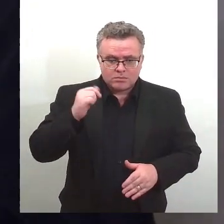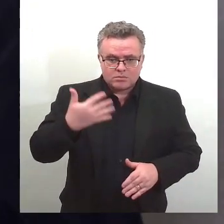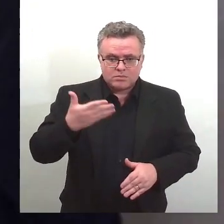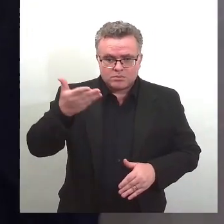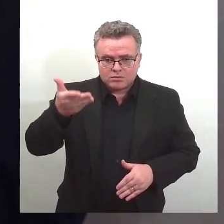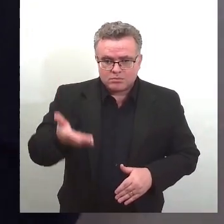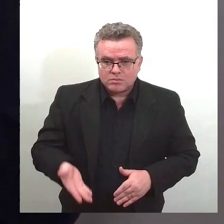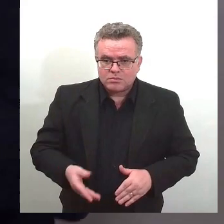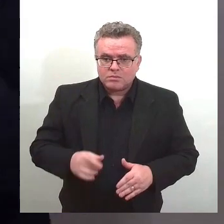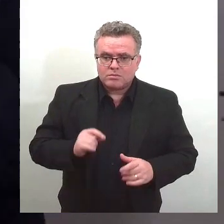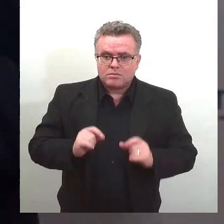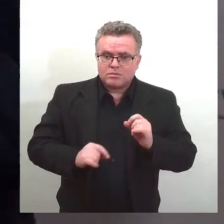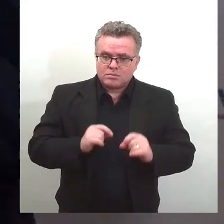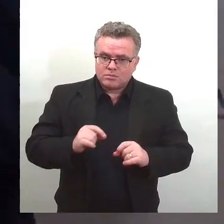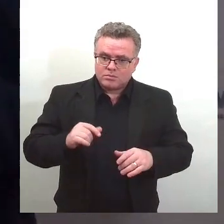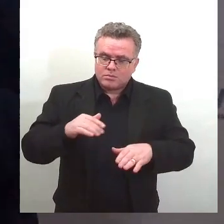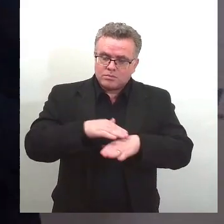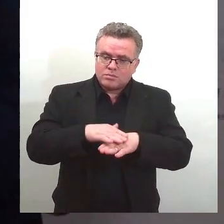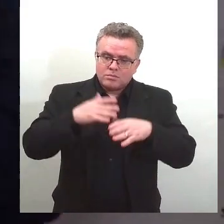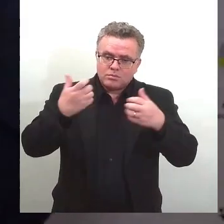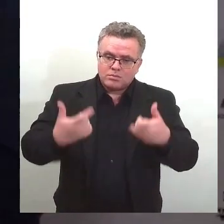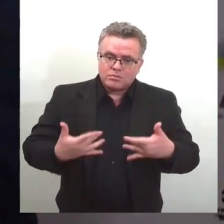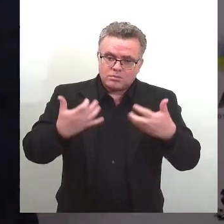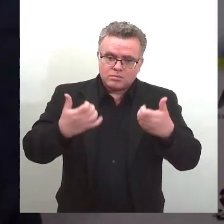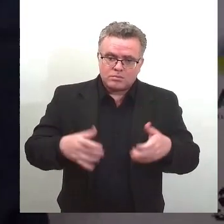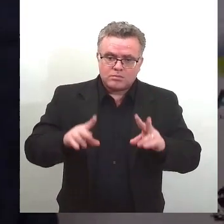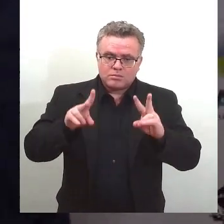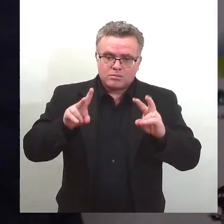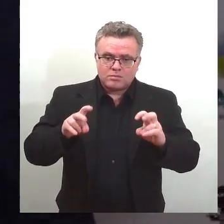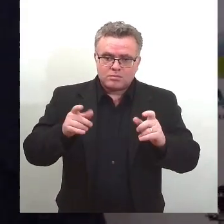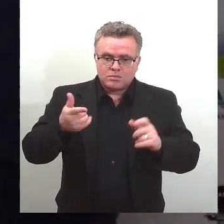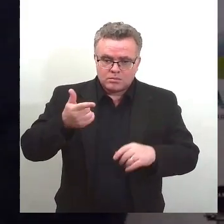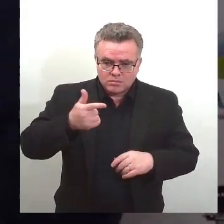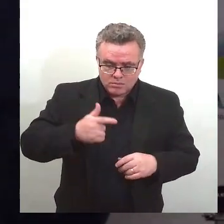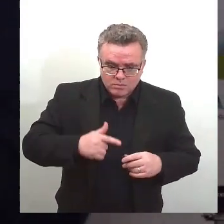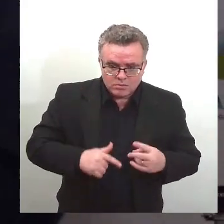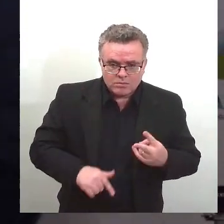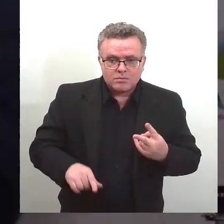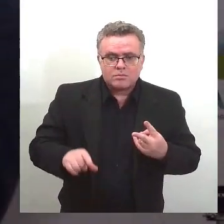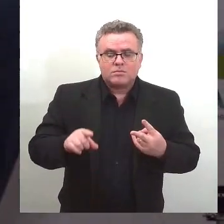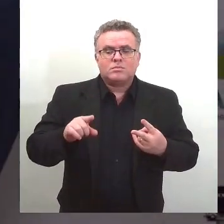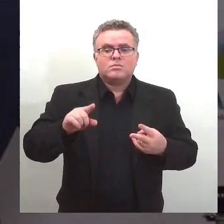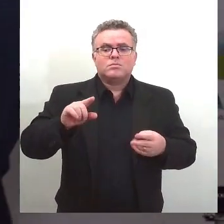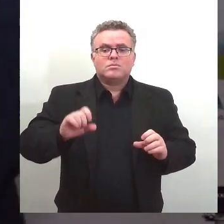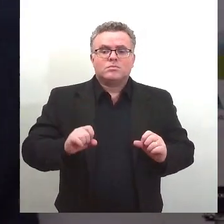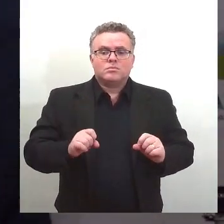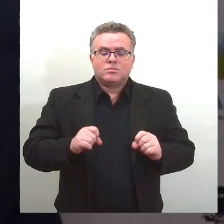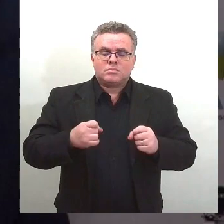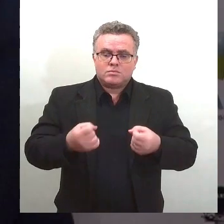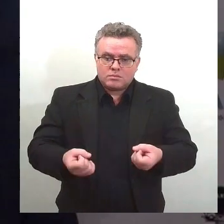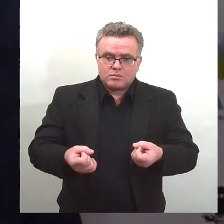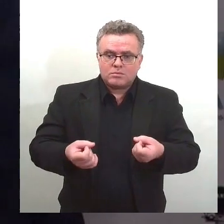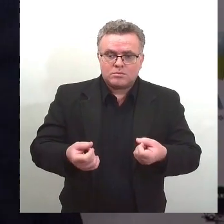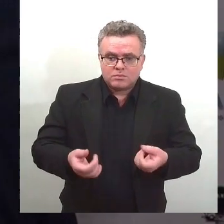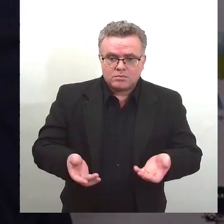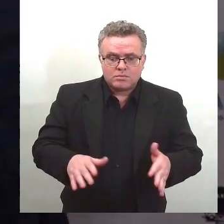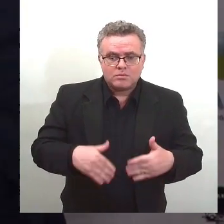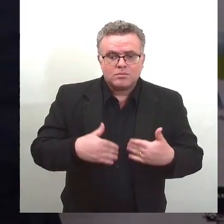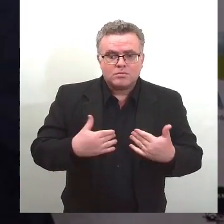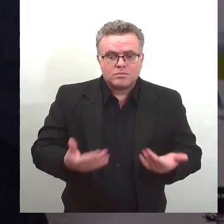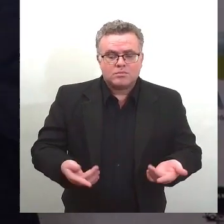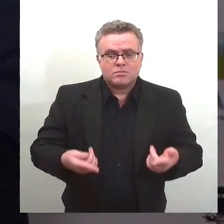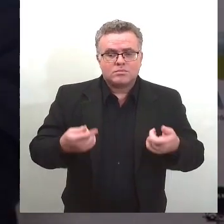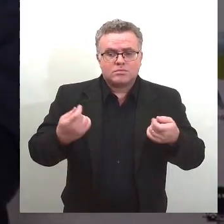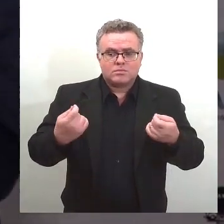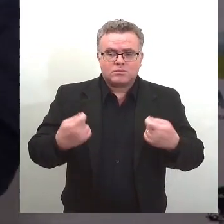que falou no pequeno expediente, fez questão de reforçar no grande expediente a necessidade